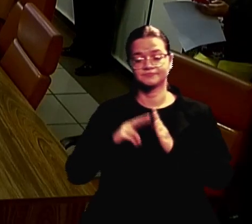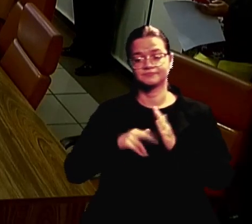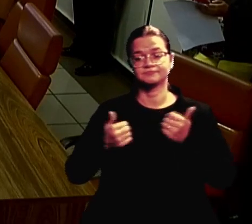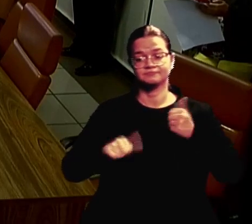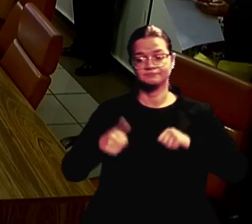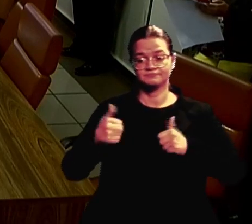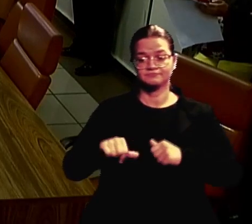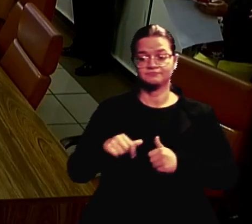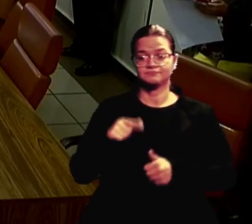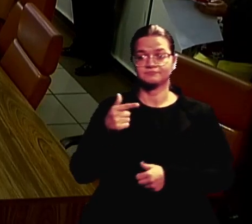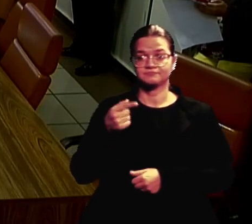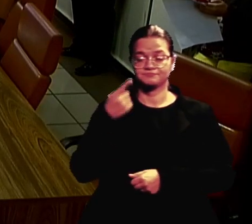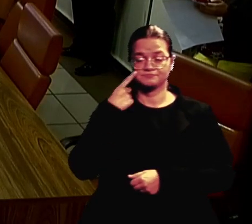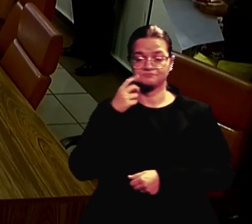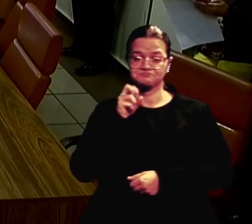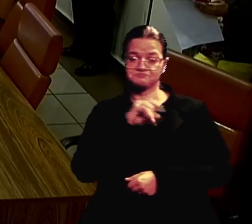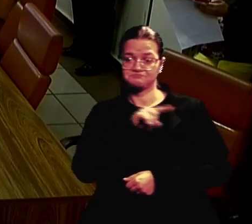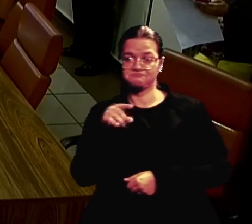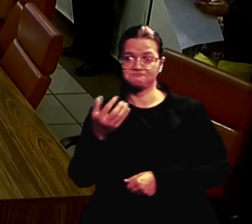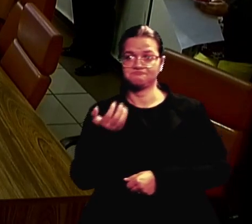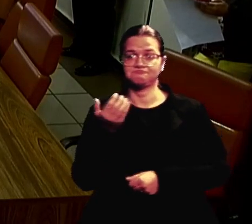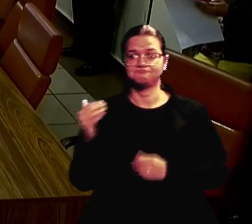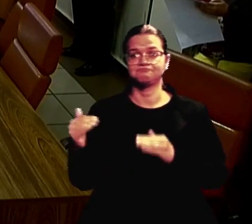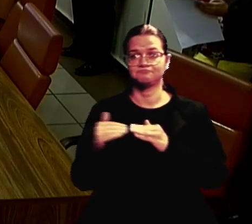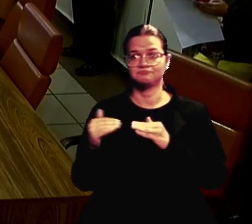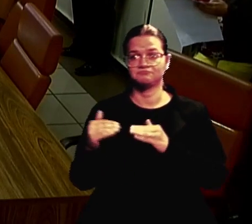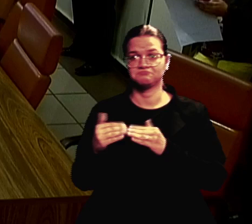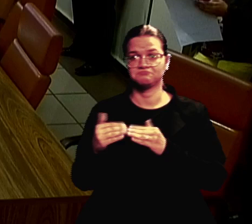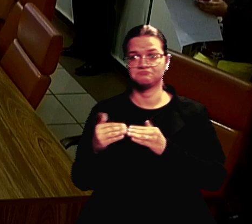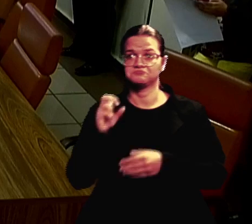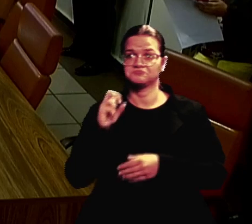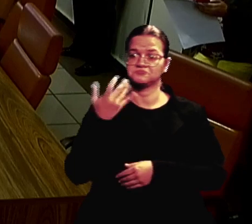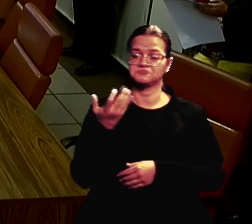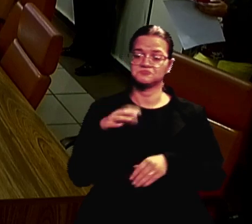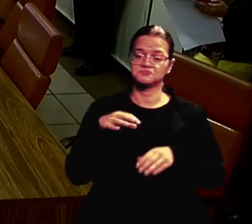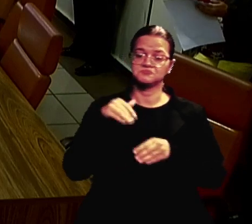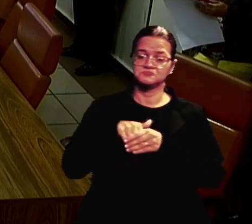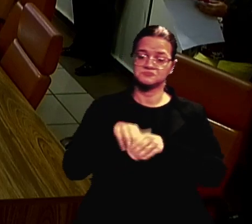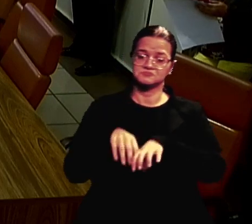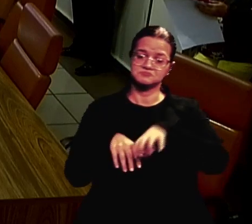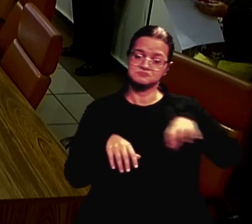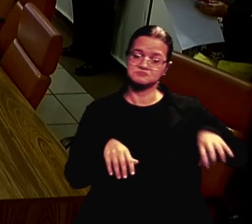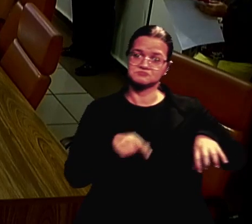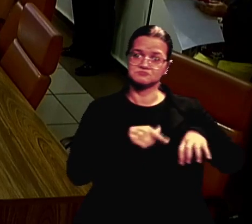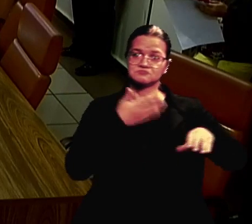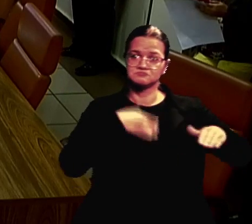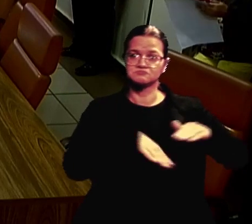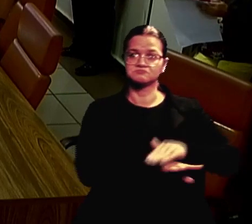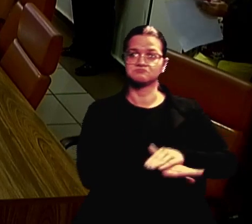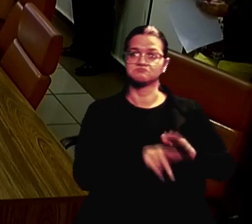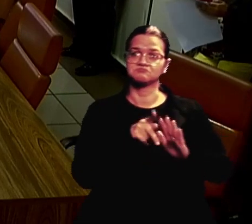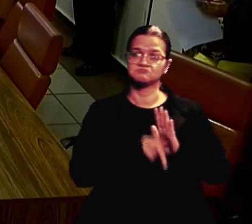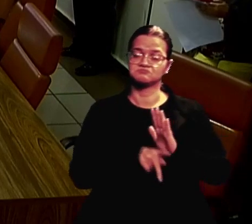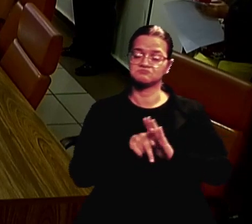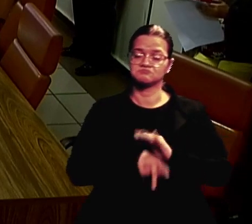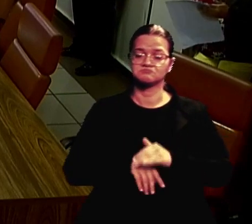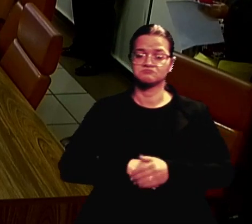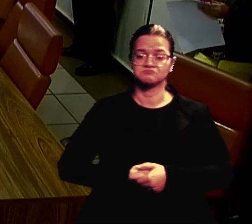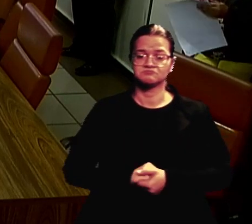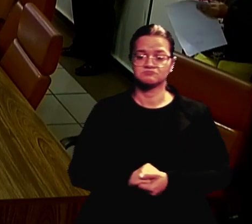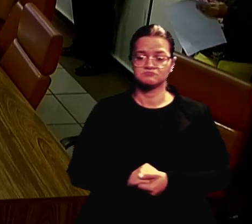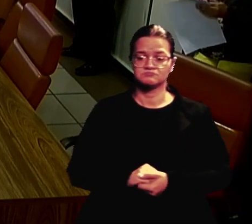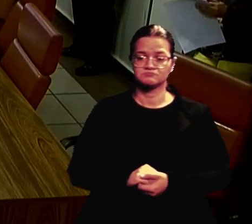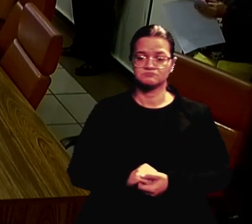Exatamente. Caso alguém queira fazer um voto pelo arquivamento, fique à vontade.